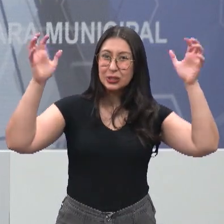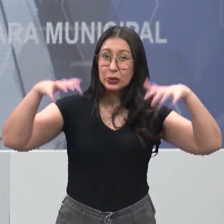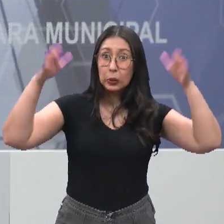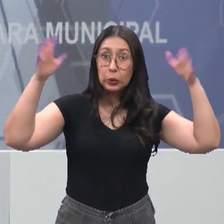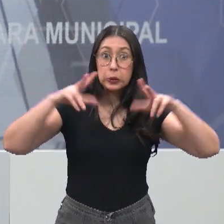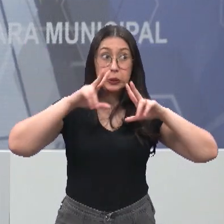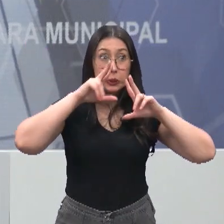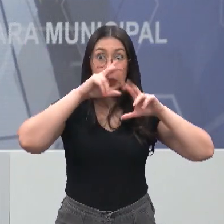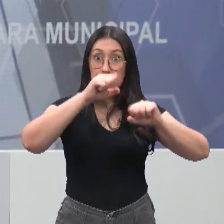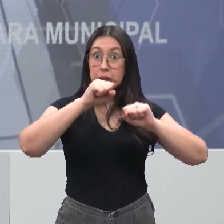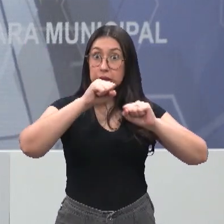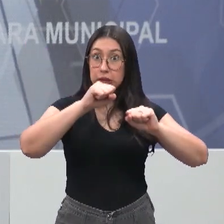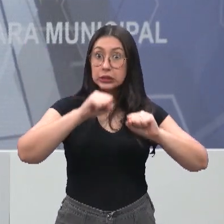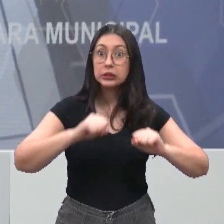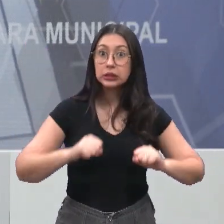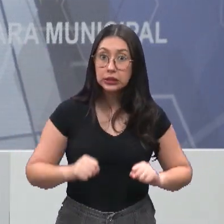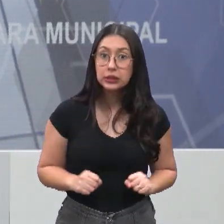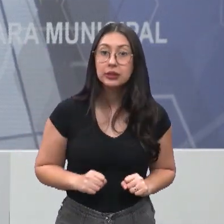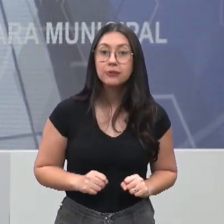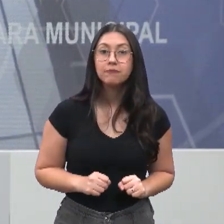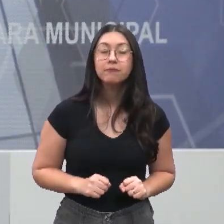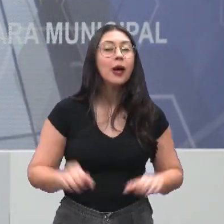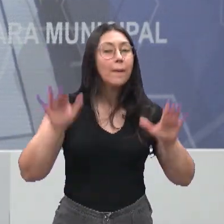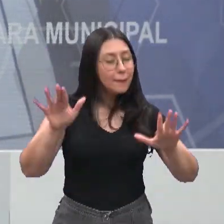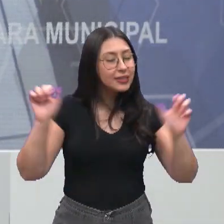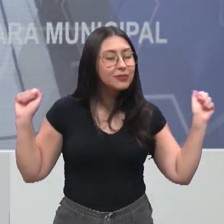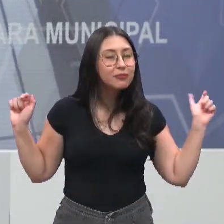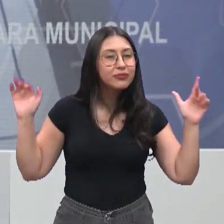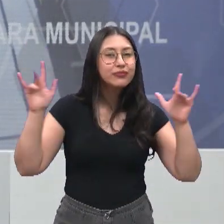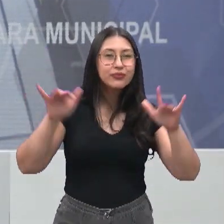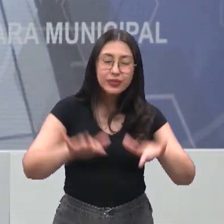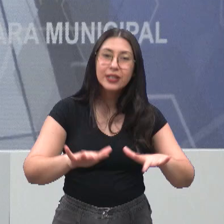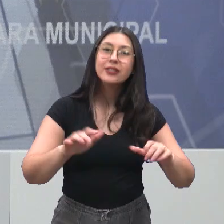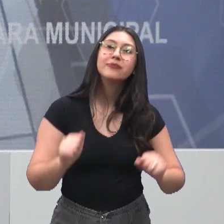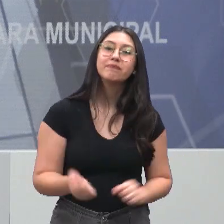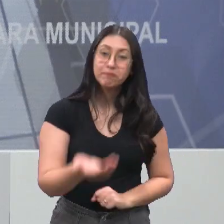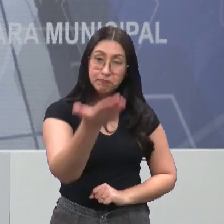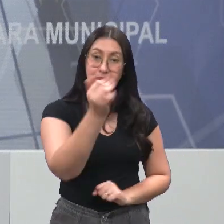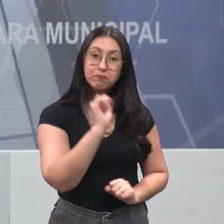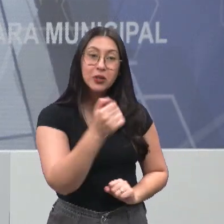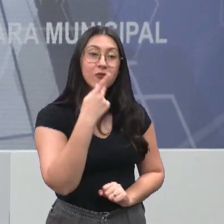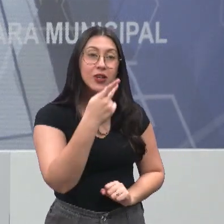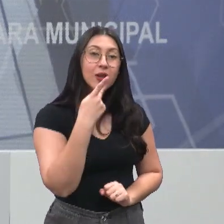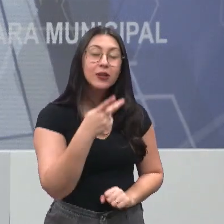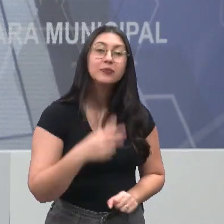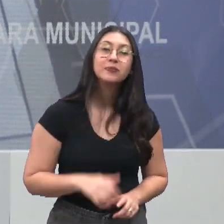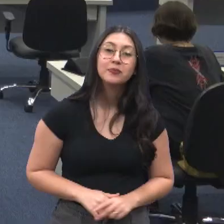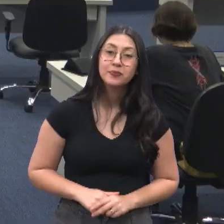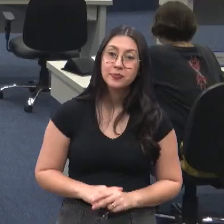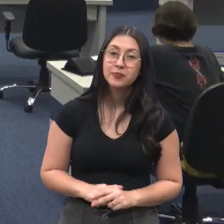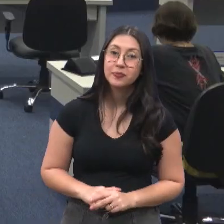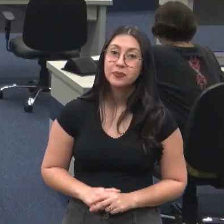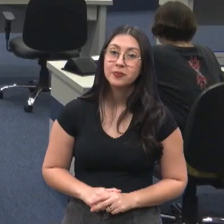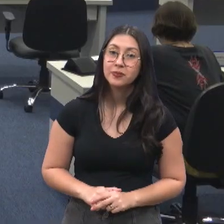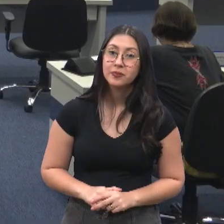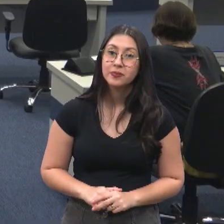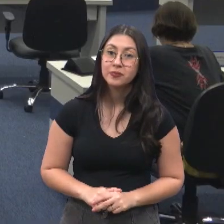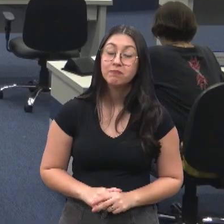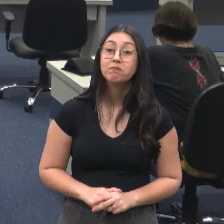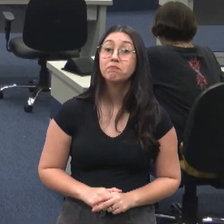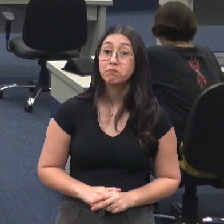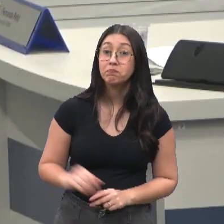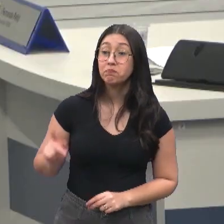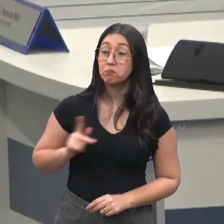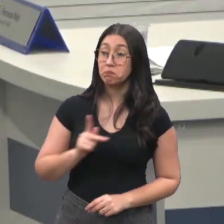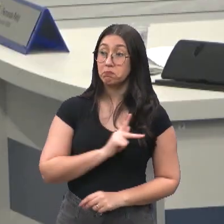né? Mas o pessoal está chegando devagarzinho. Uma parte para o vereador Apolinário. Nobre presidente, vereador